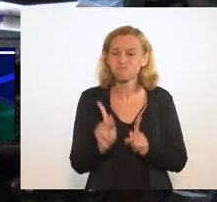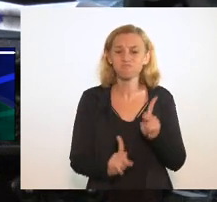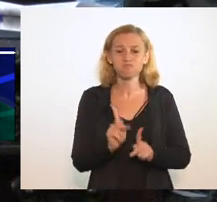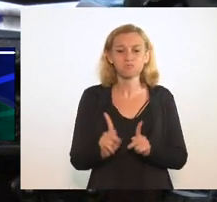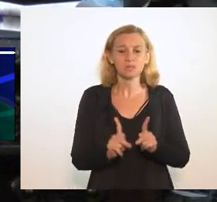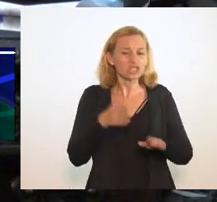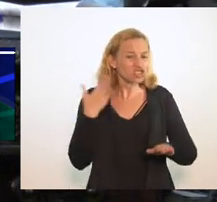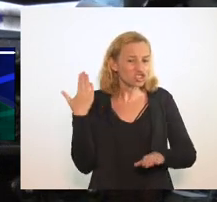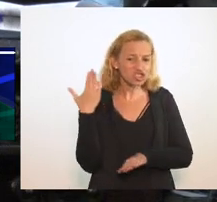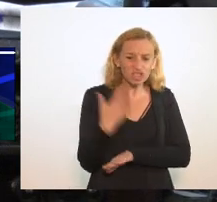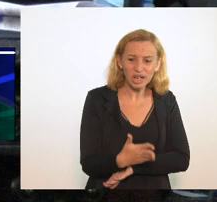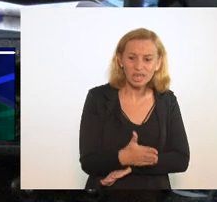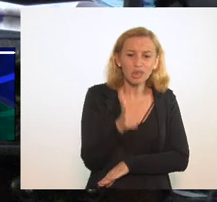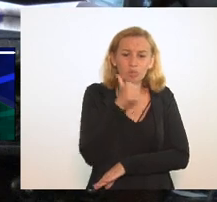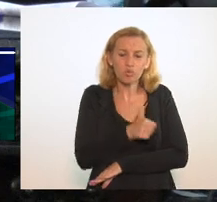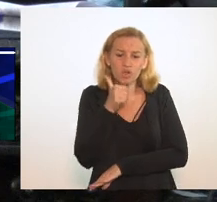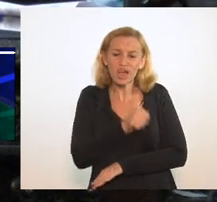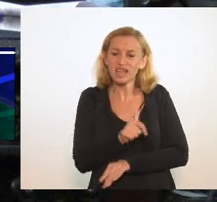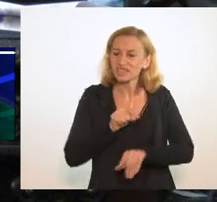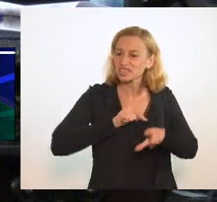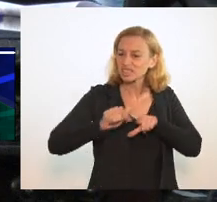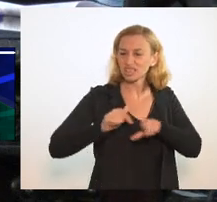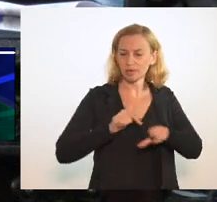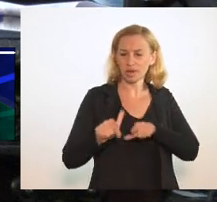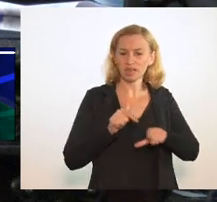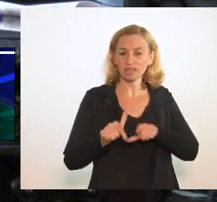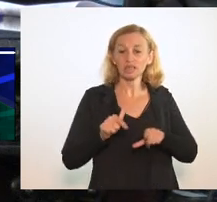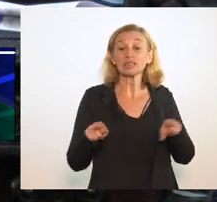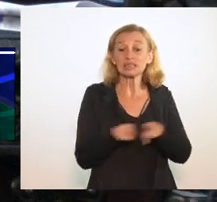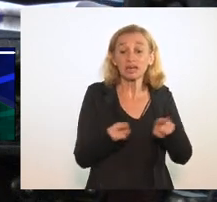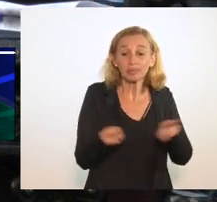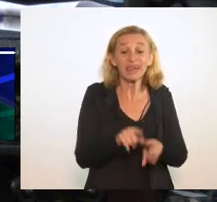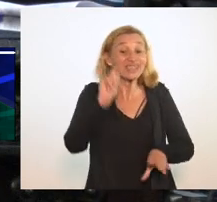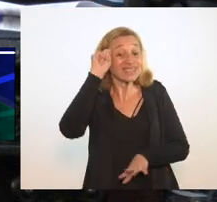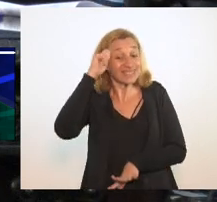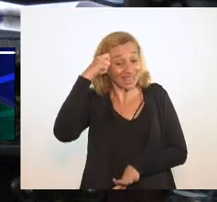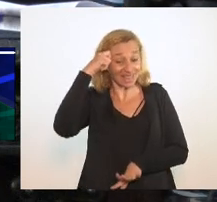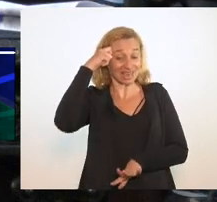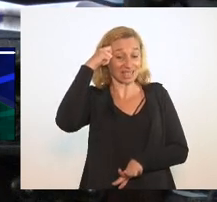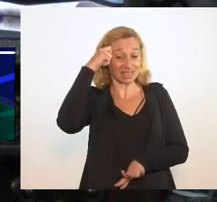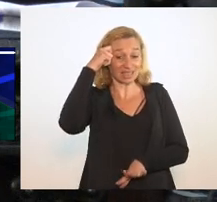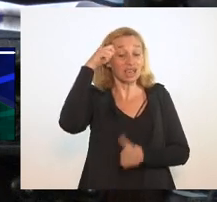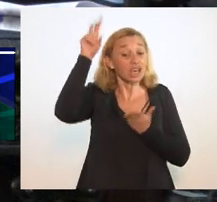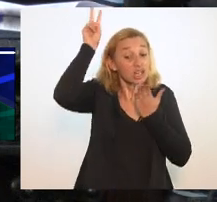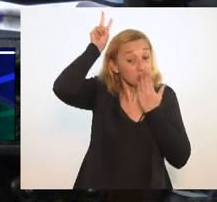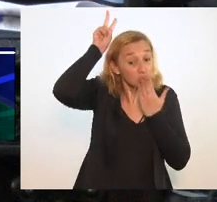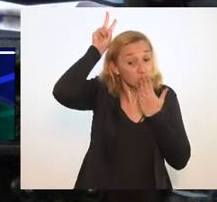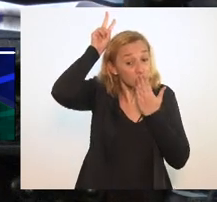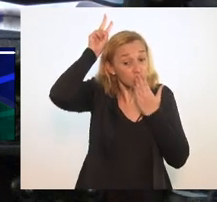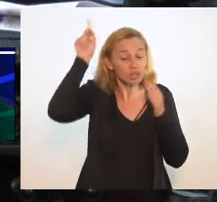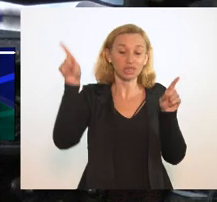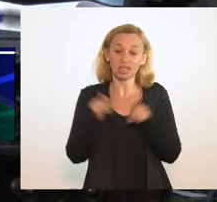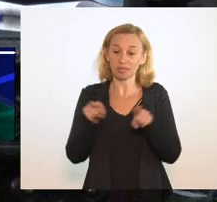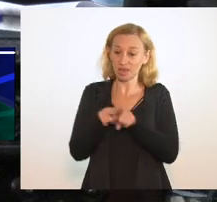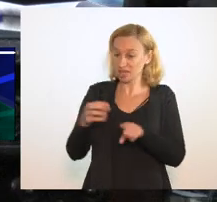atinge diretamente mulheres trabalhadoras, sobretudo negras, indígenas e